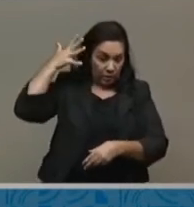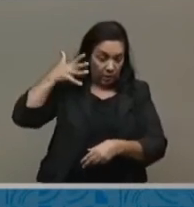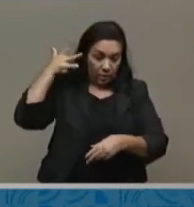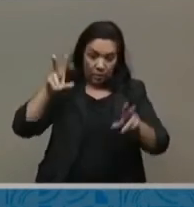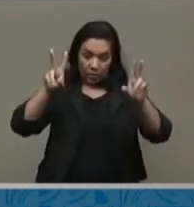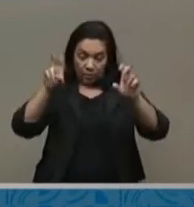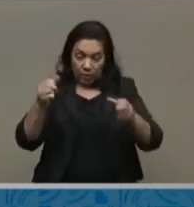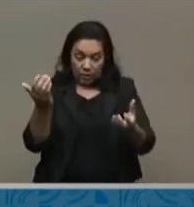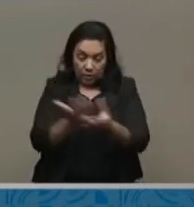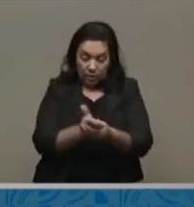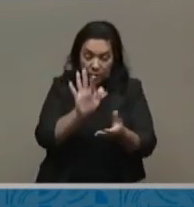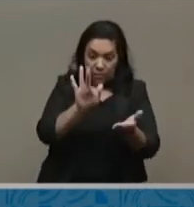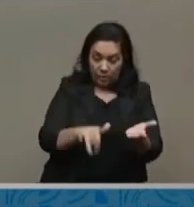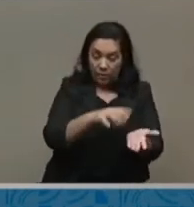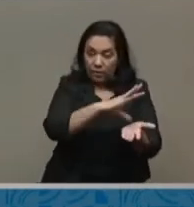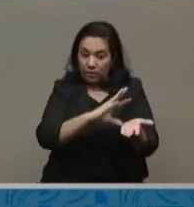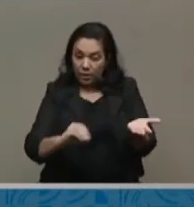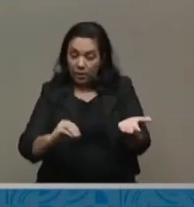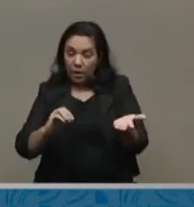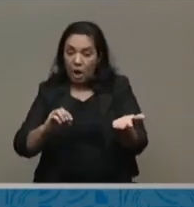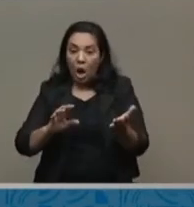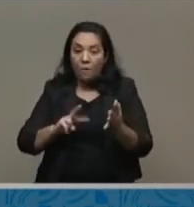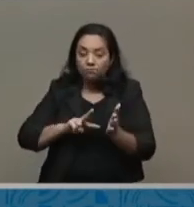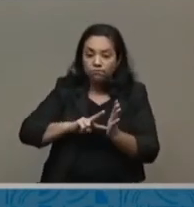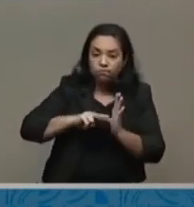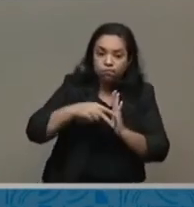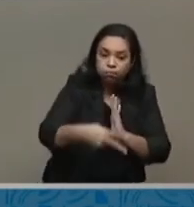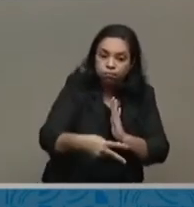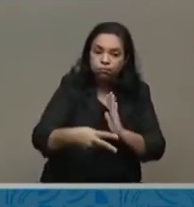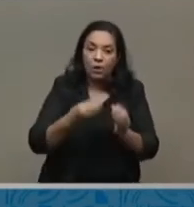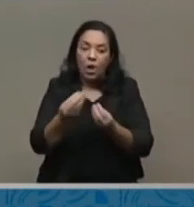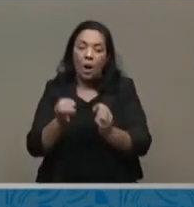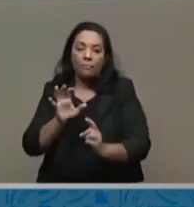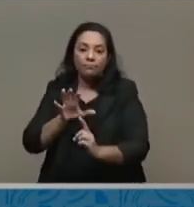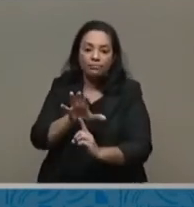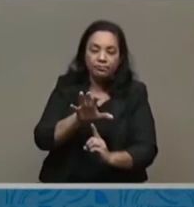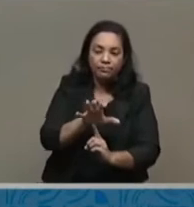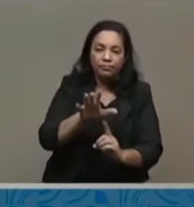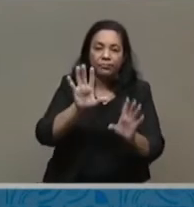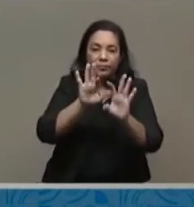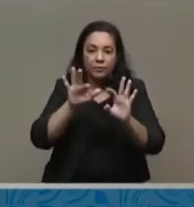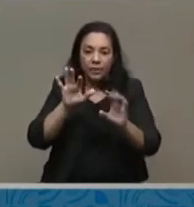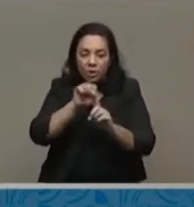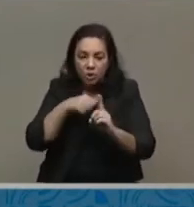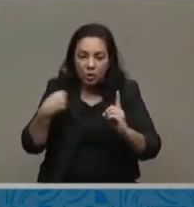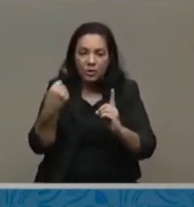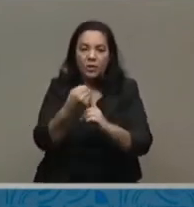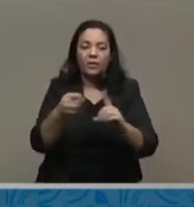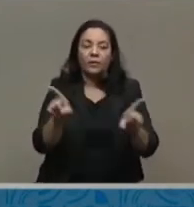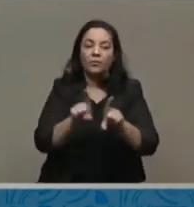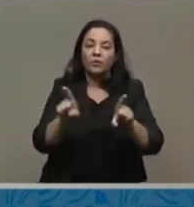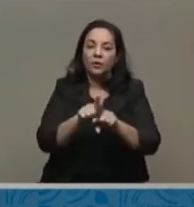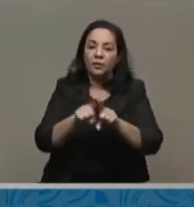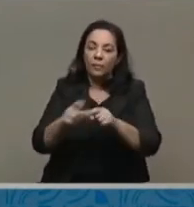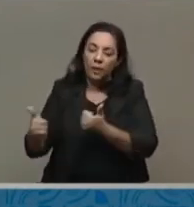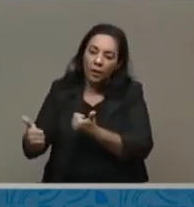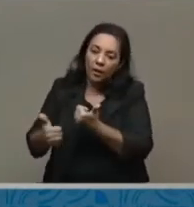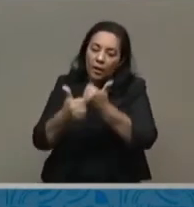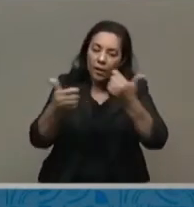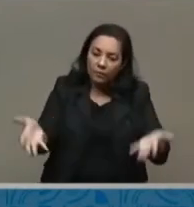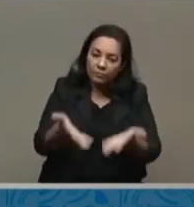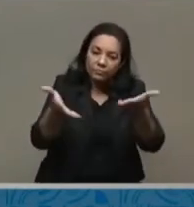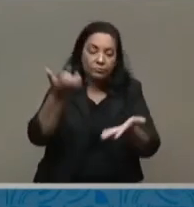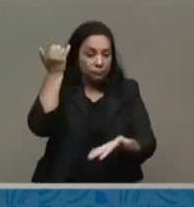precedentes seus reflexos e impactos na sociedade Mas também de colaborar com a construção de